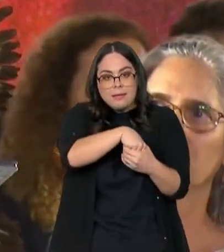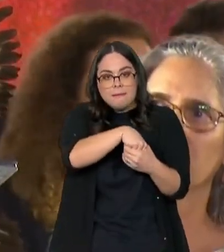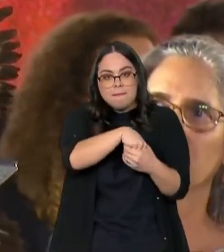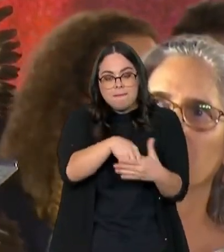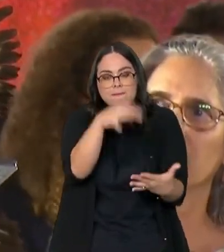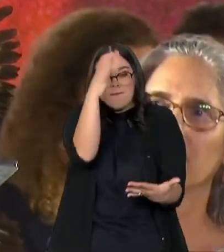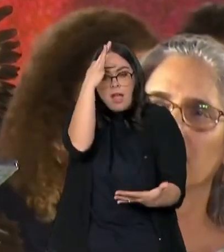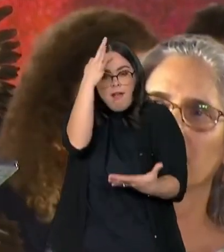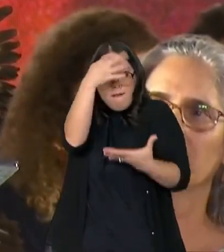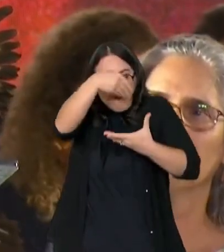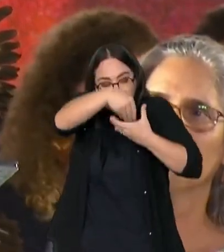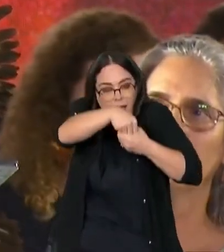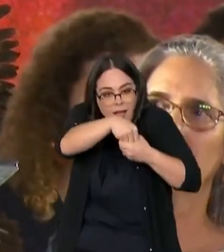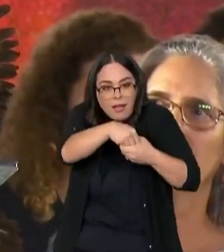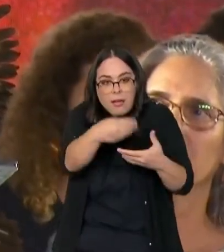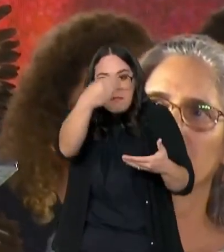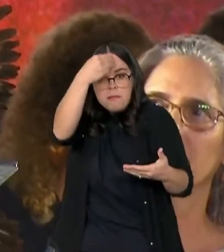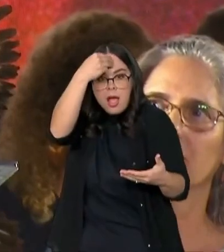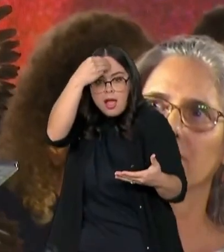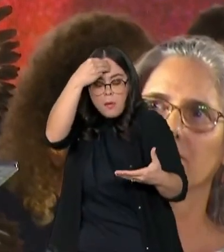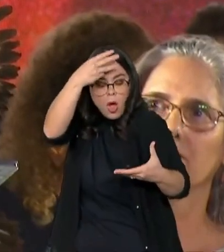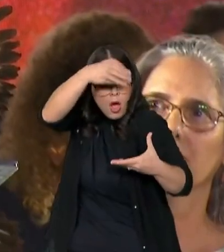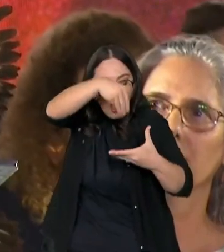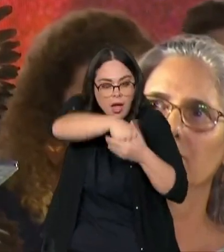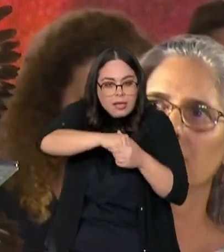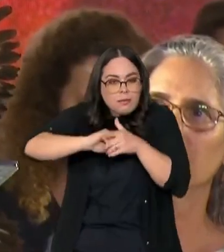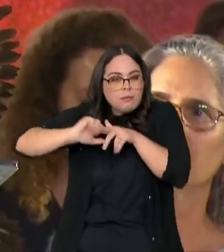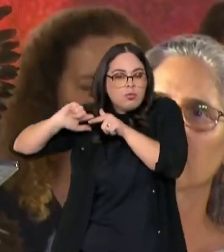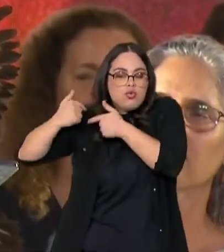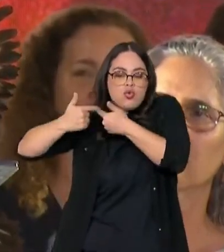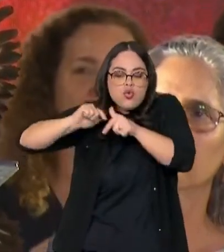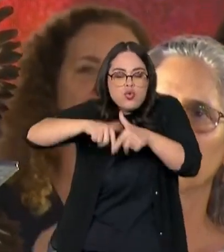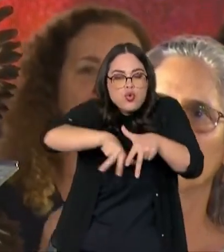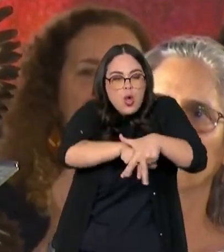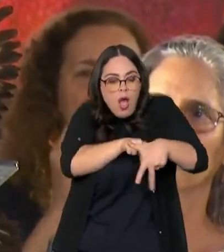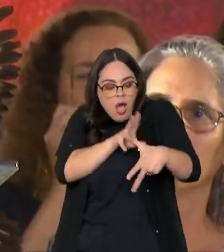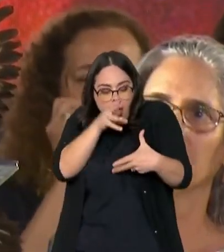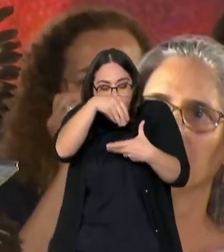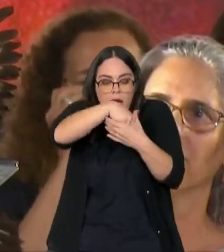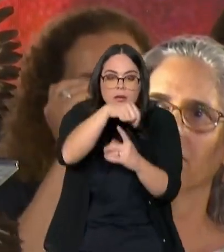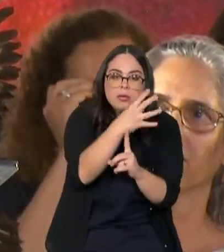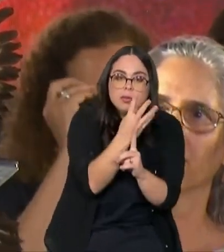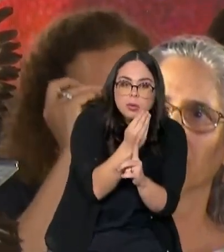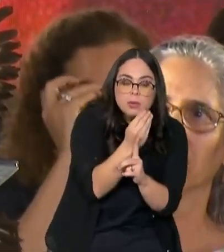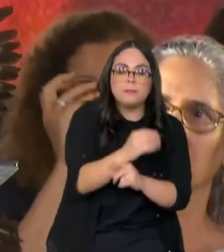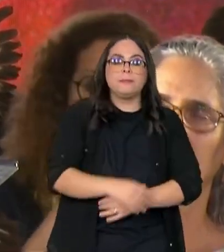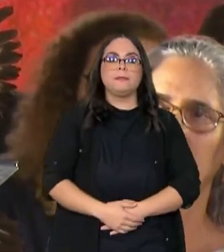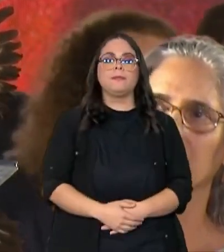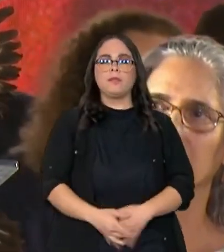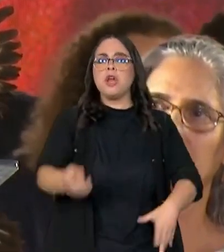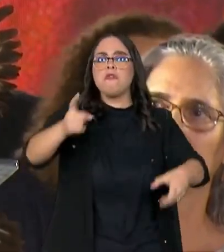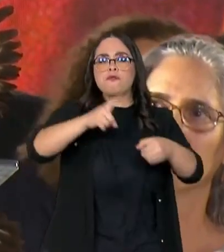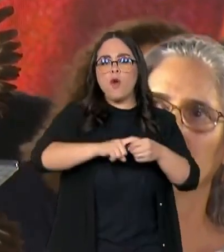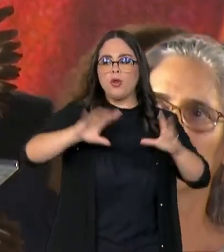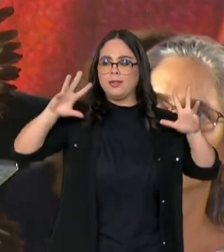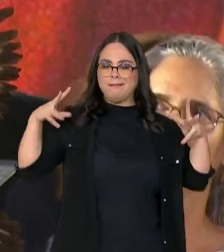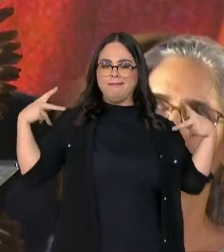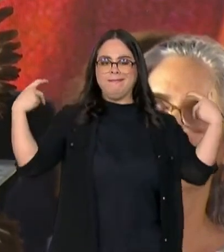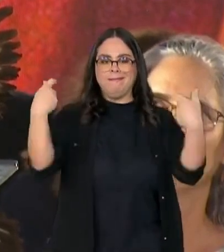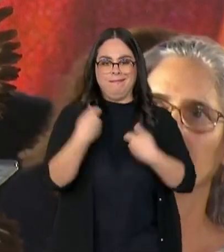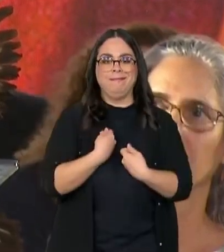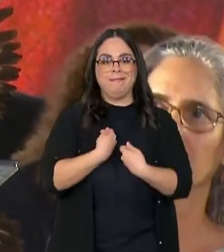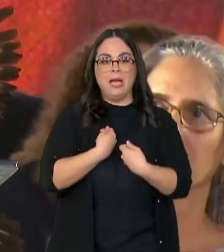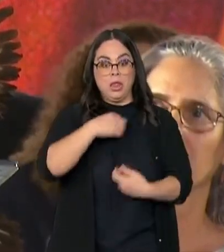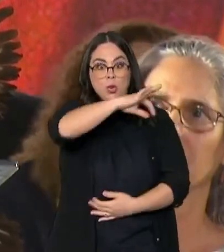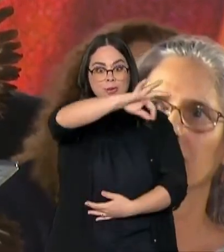crença, memória e tradições. O retorno do manto sagrado tupinambá, até então parte